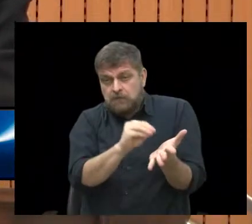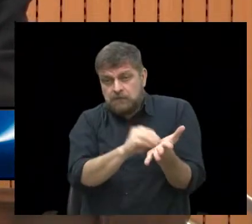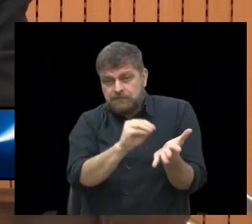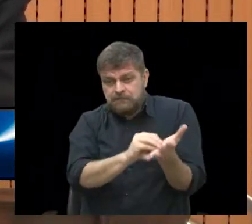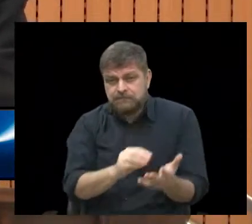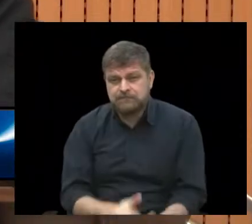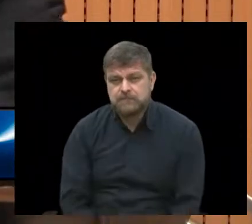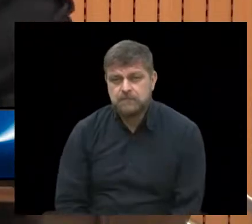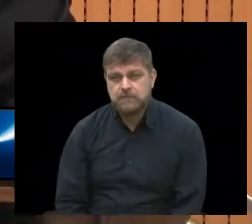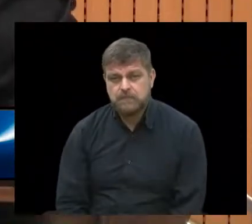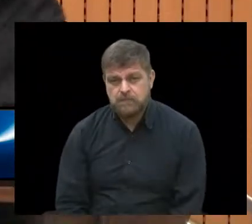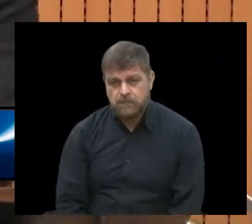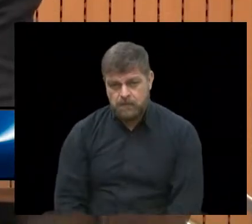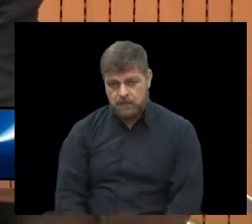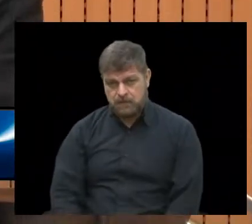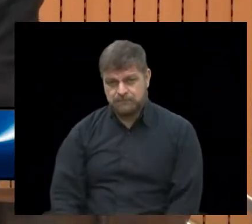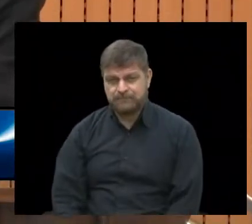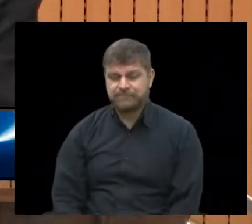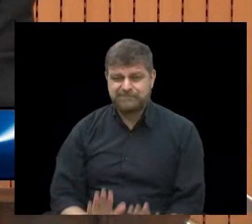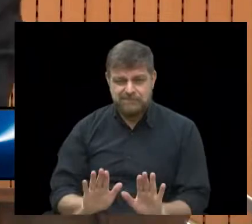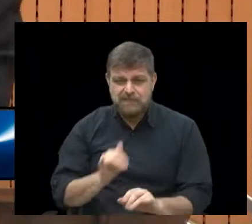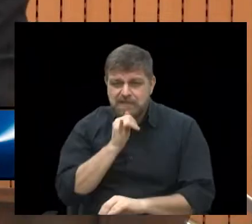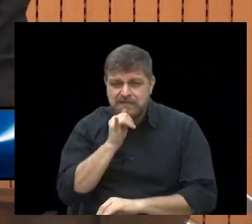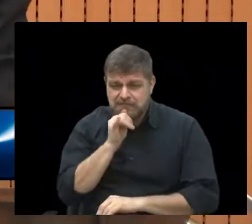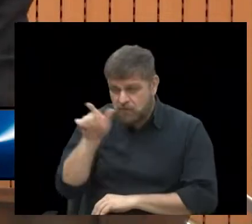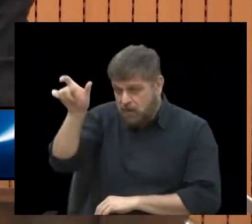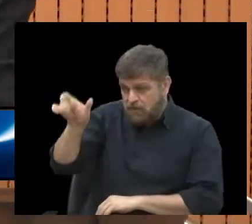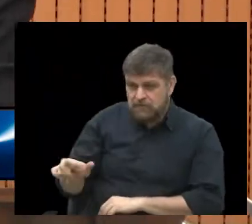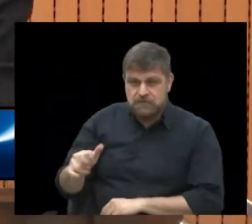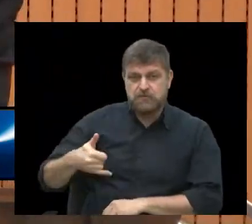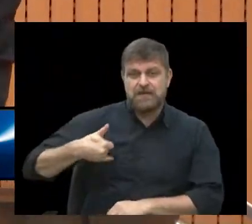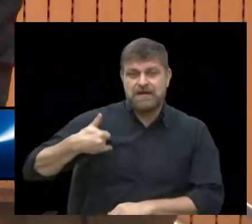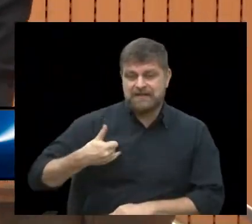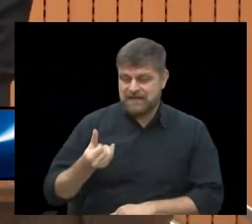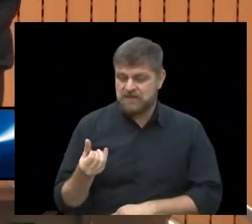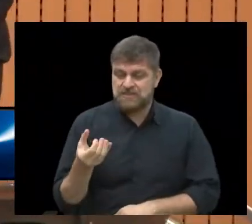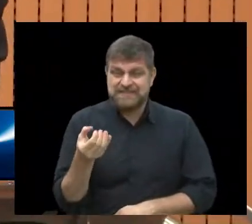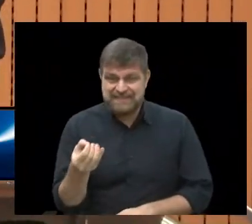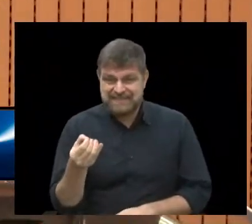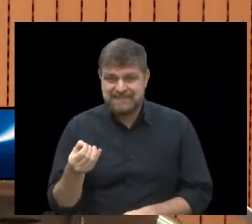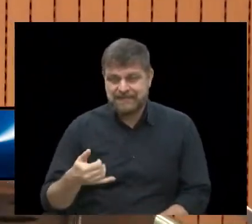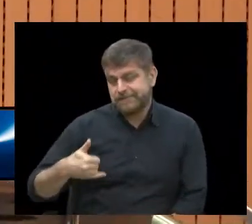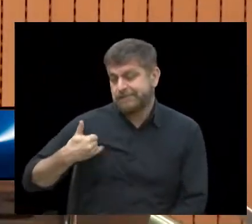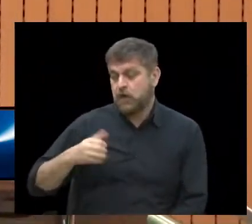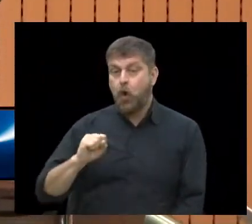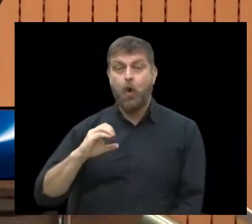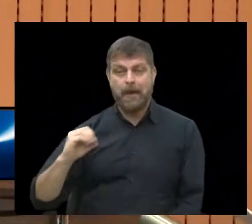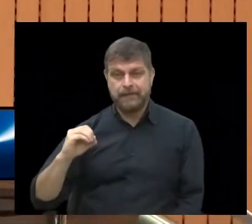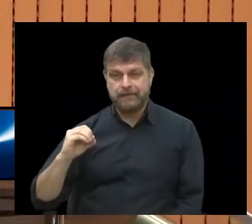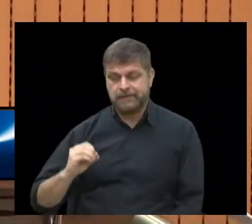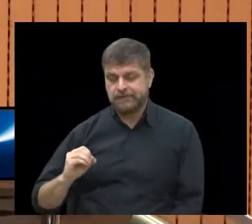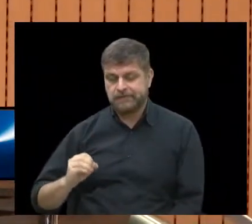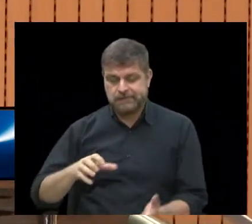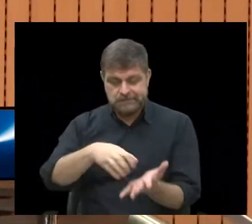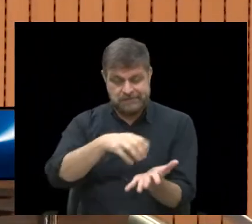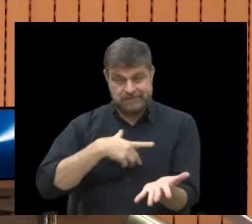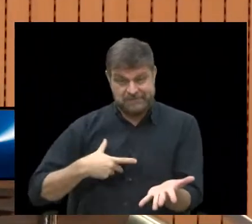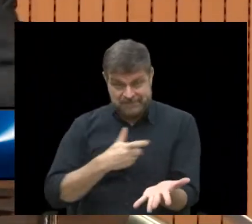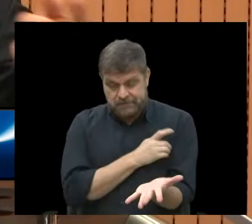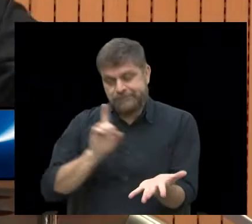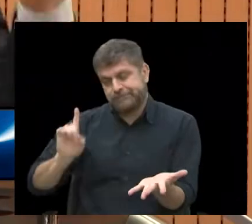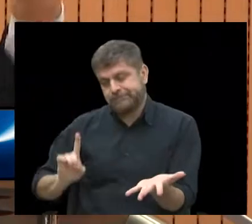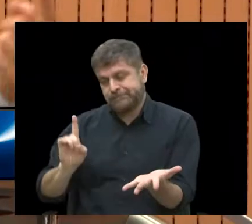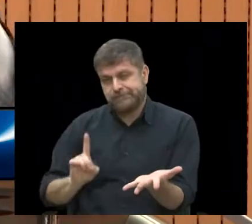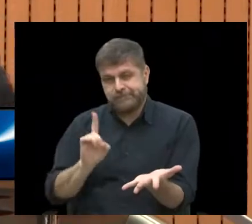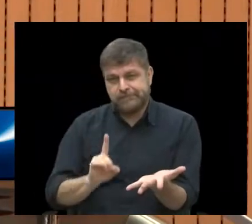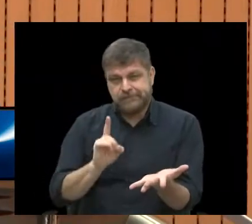falta apresentados. Você imagina uma pessoa de 60 anos, 70 anos, 80 anos, que vai pegar o remédio no posto de saúde, ela